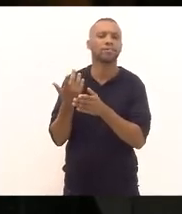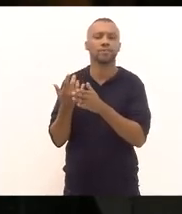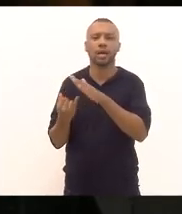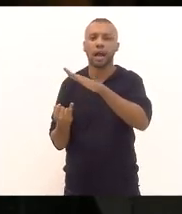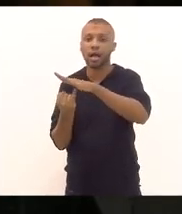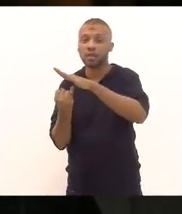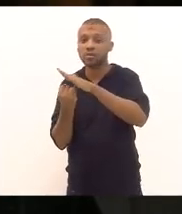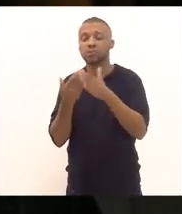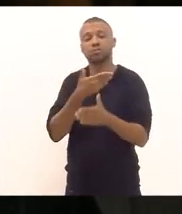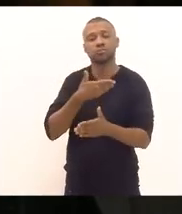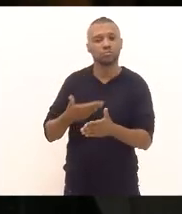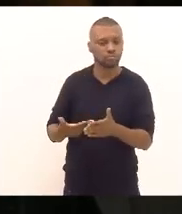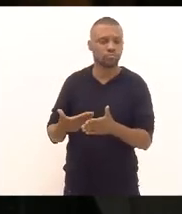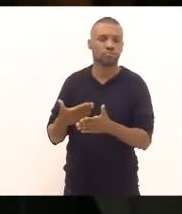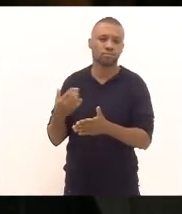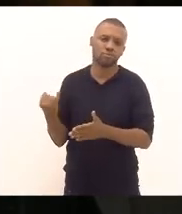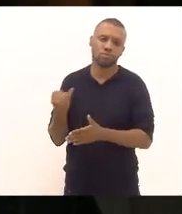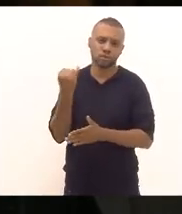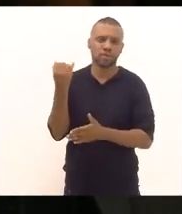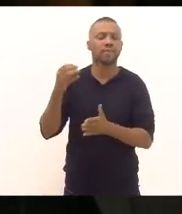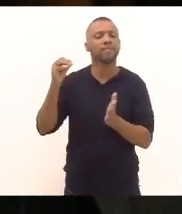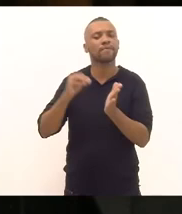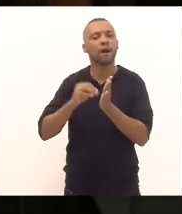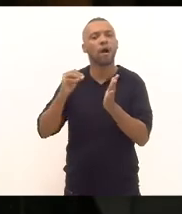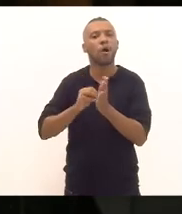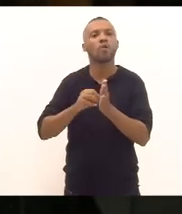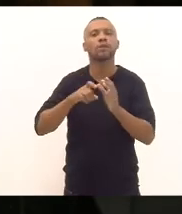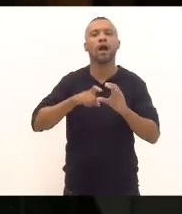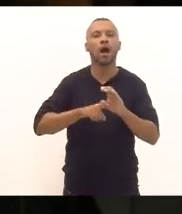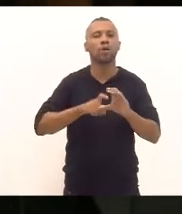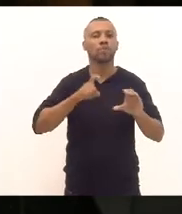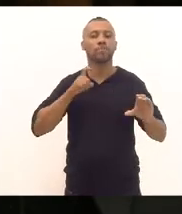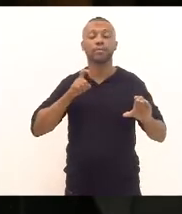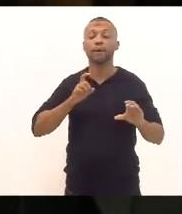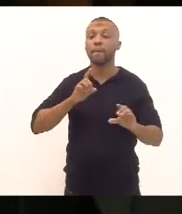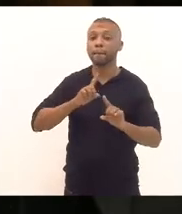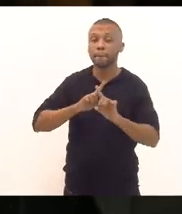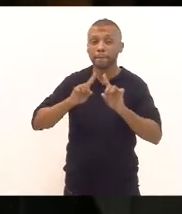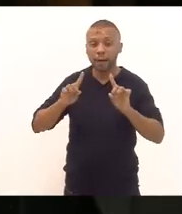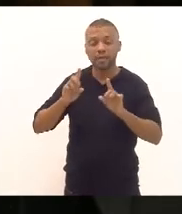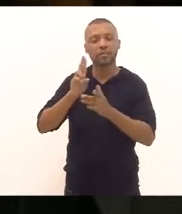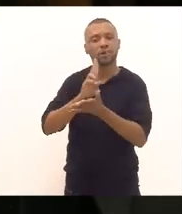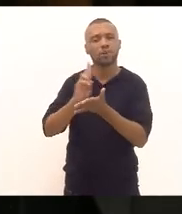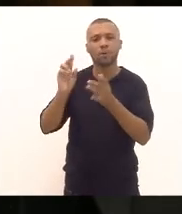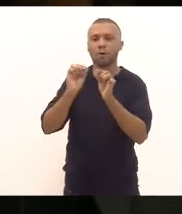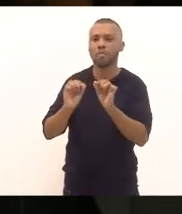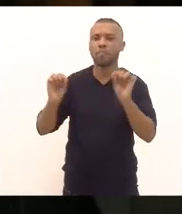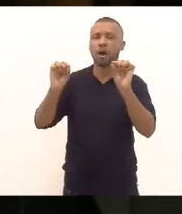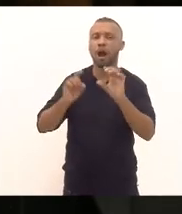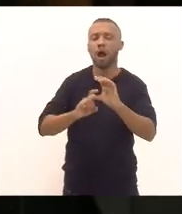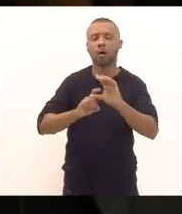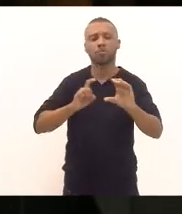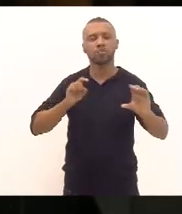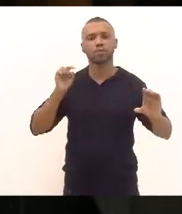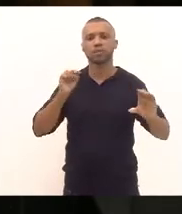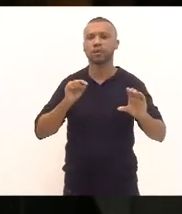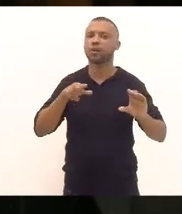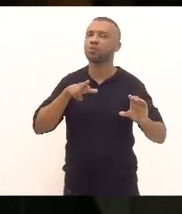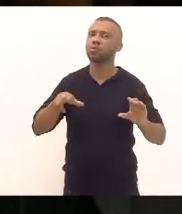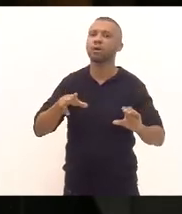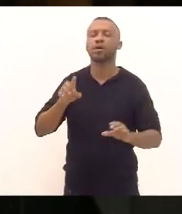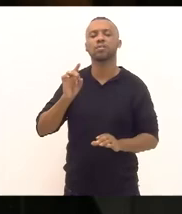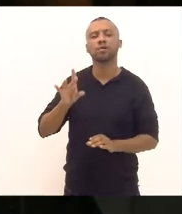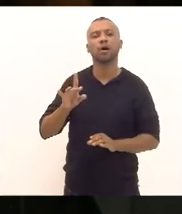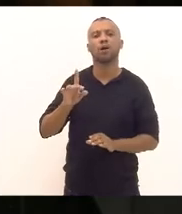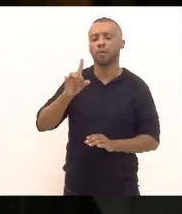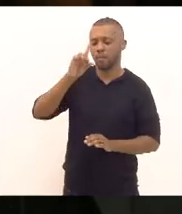estaduais importante falta autonomia Só que no caso das Universidades autonomia não é apenas